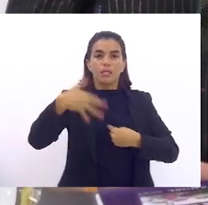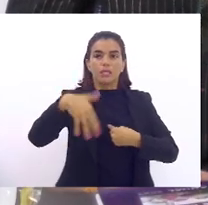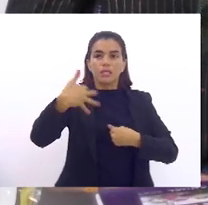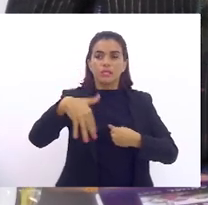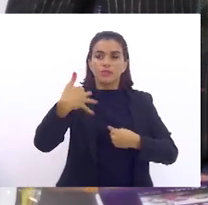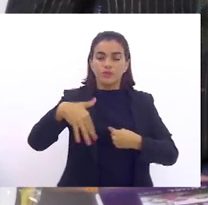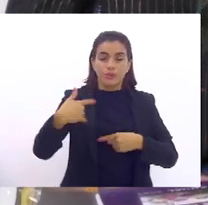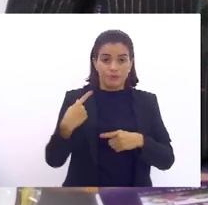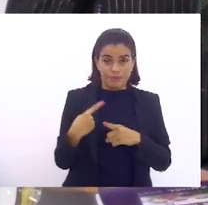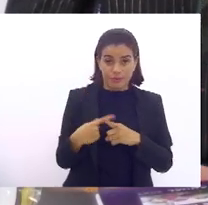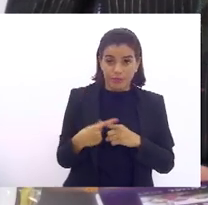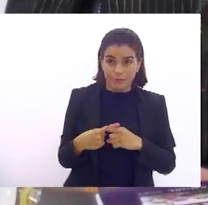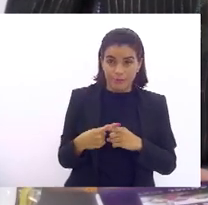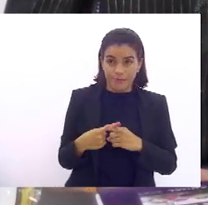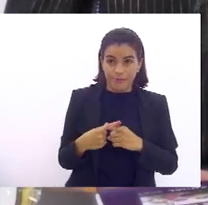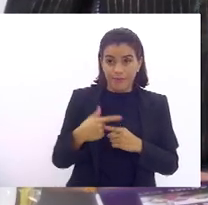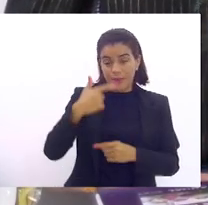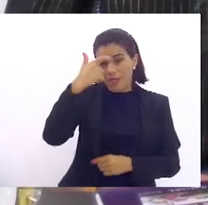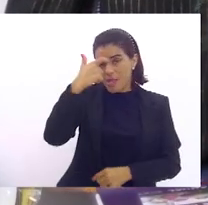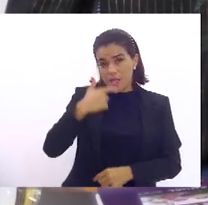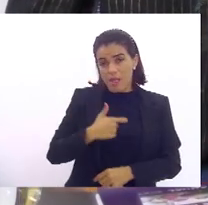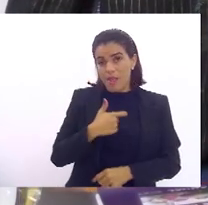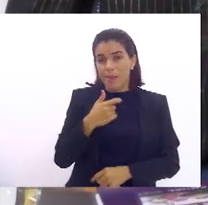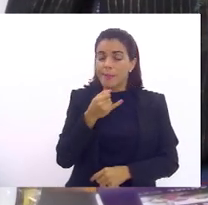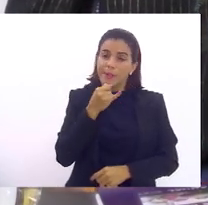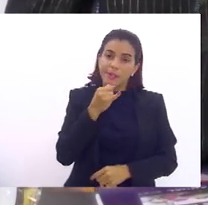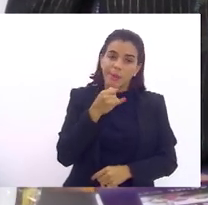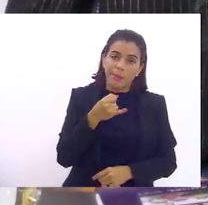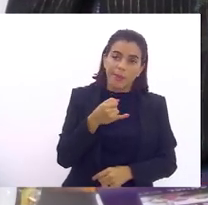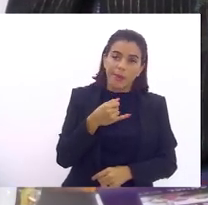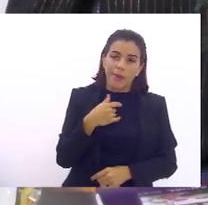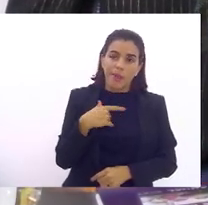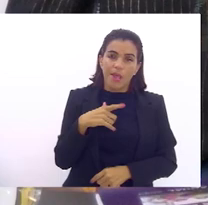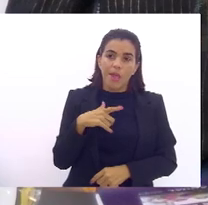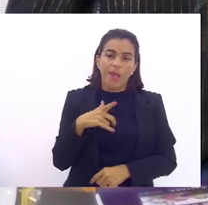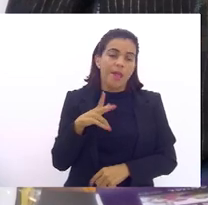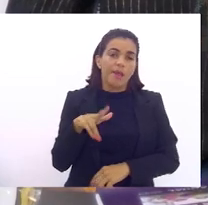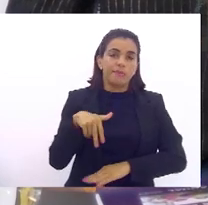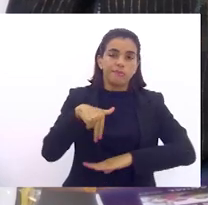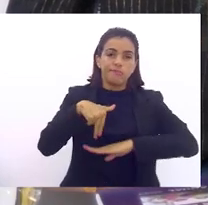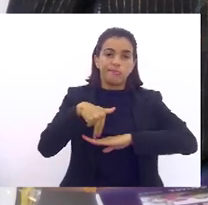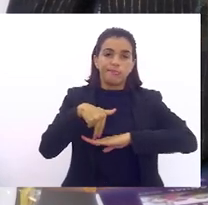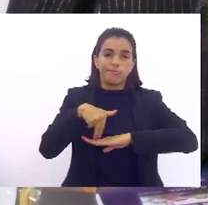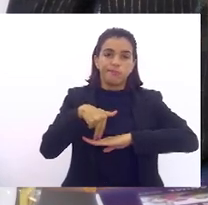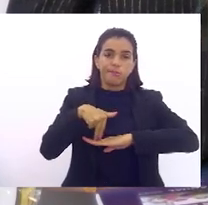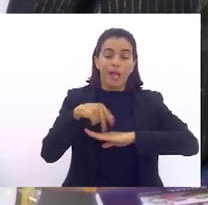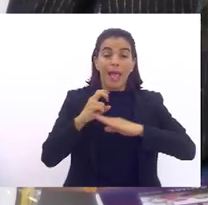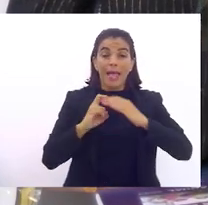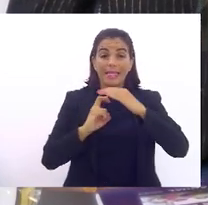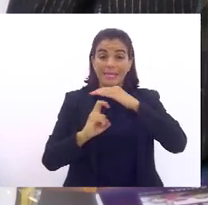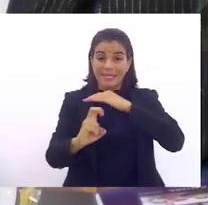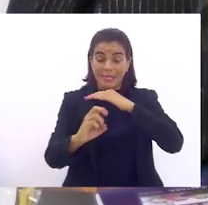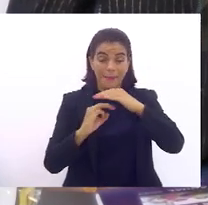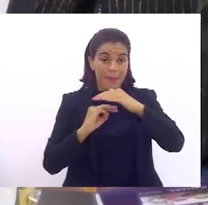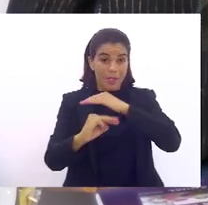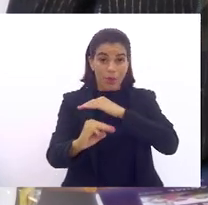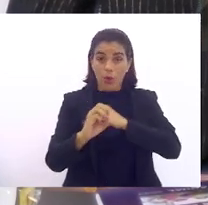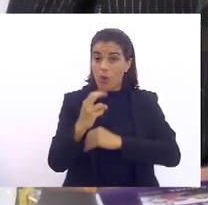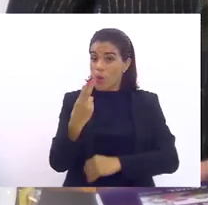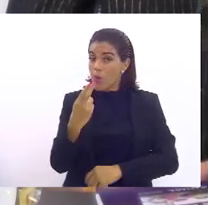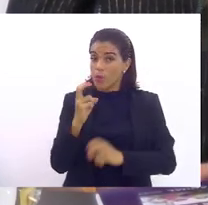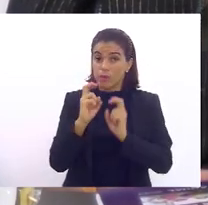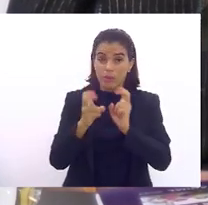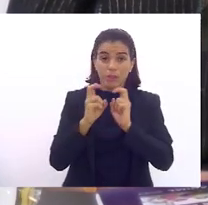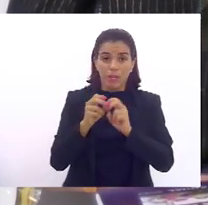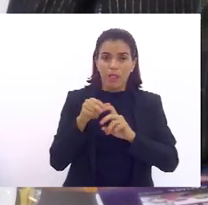porque por exemplo eu não fico ã numa linha de plataforma de trem metrô eu me encosto na parede porque eu tenho